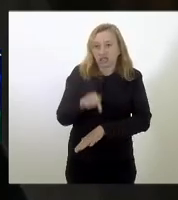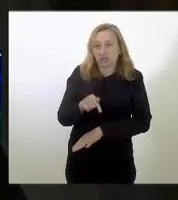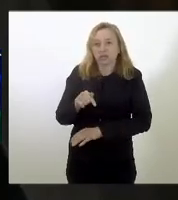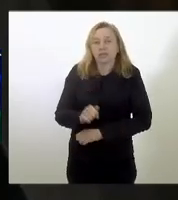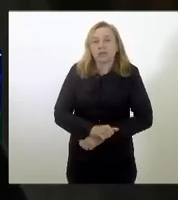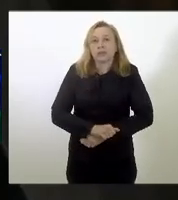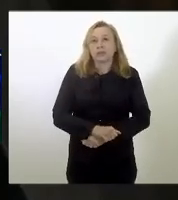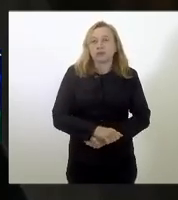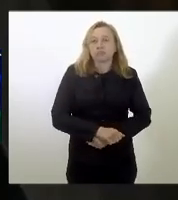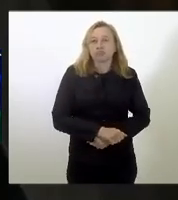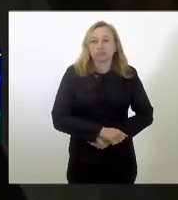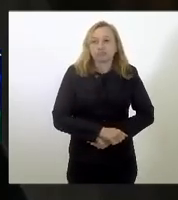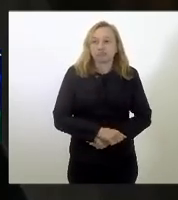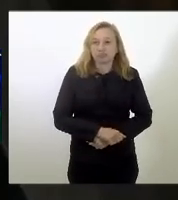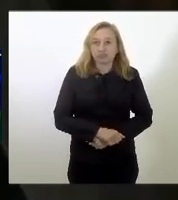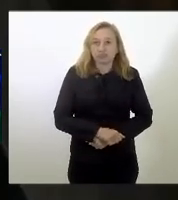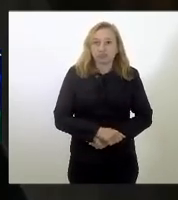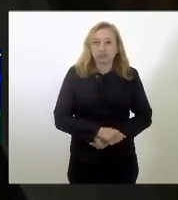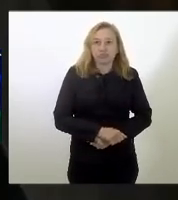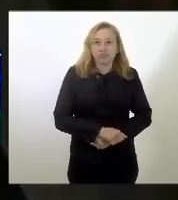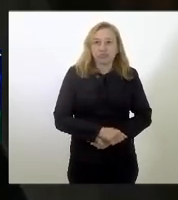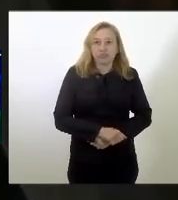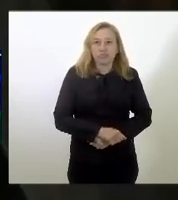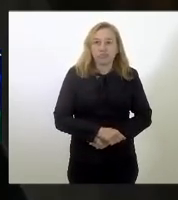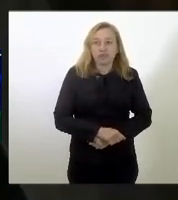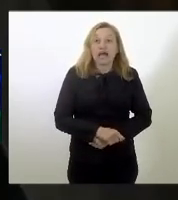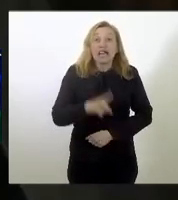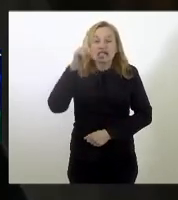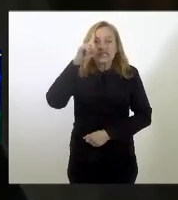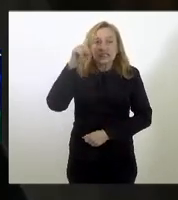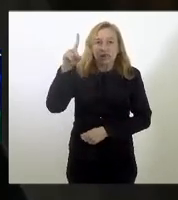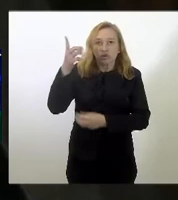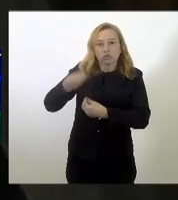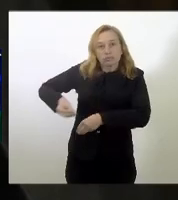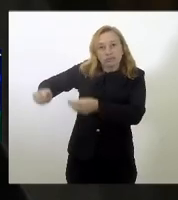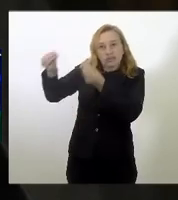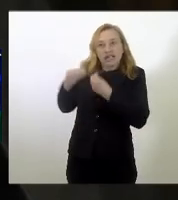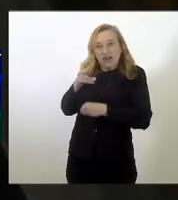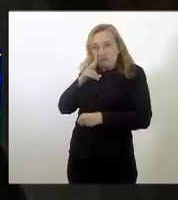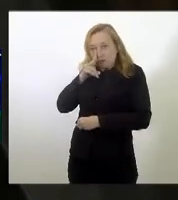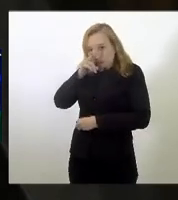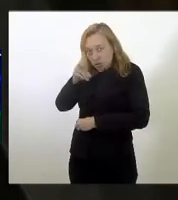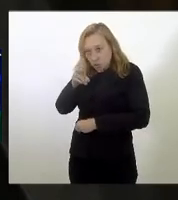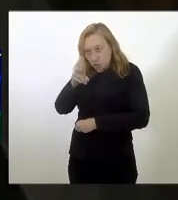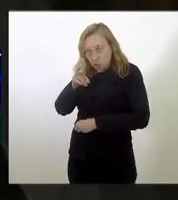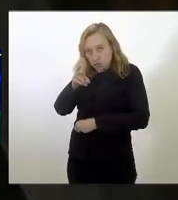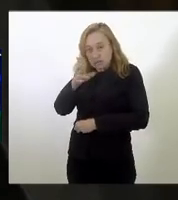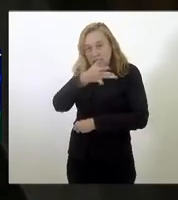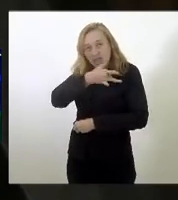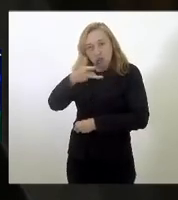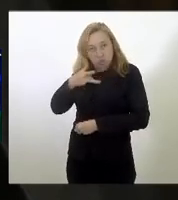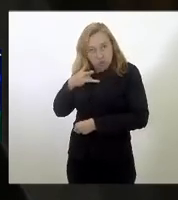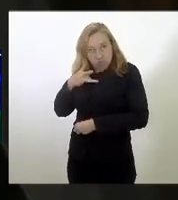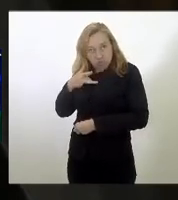né? Enquanto Deus me der força, enquanto Deus me der saúde, eu